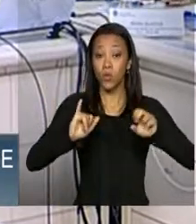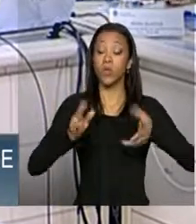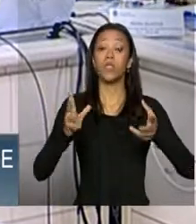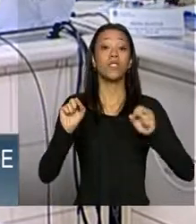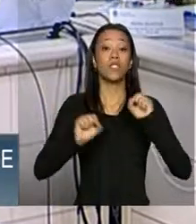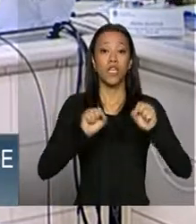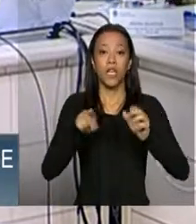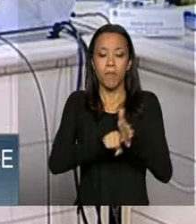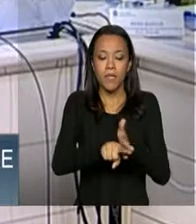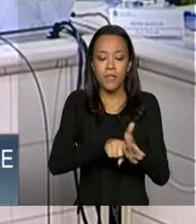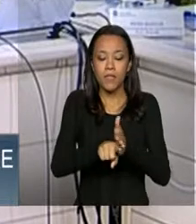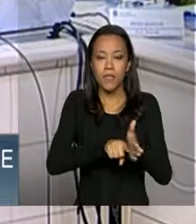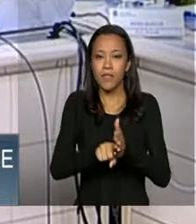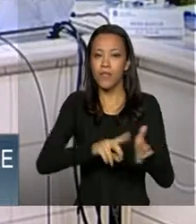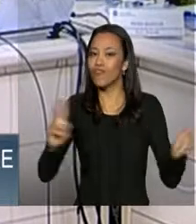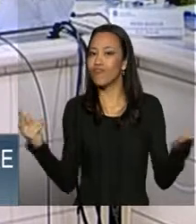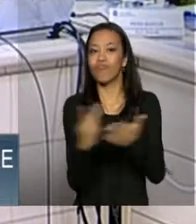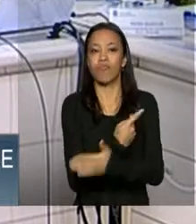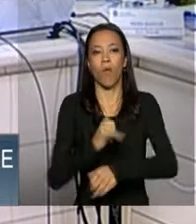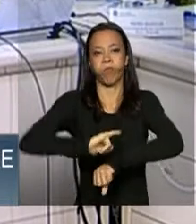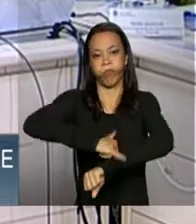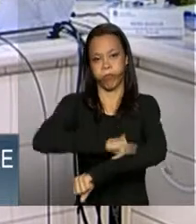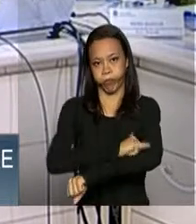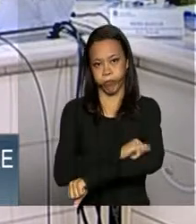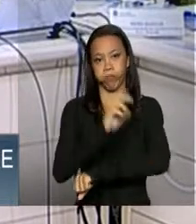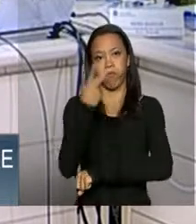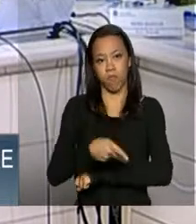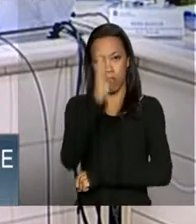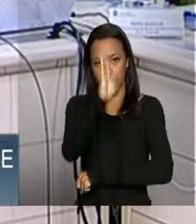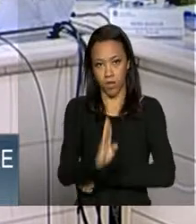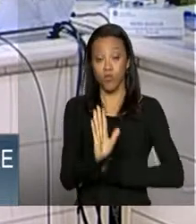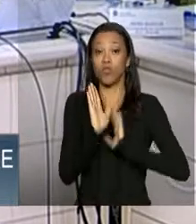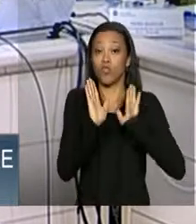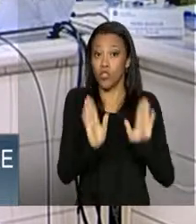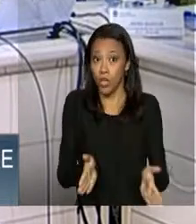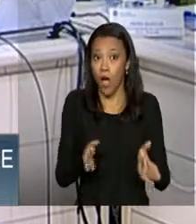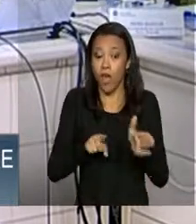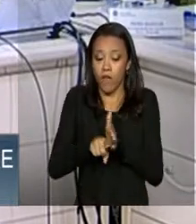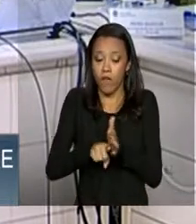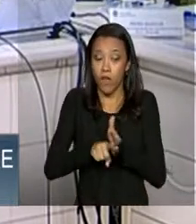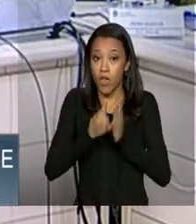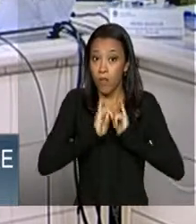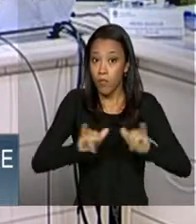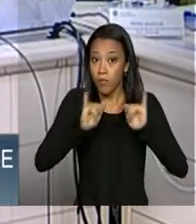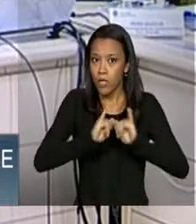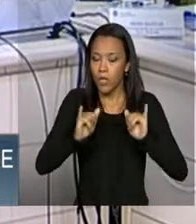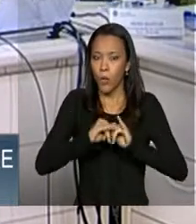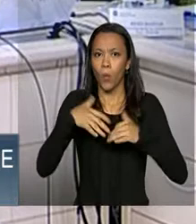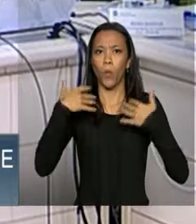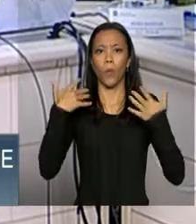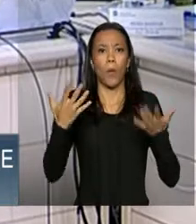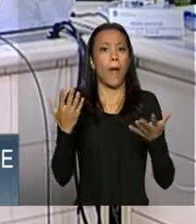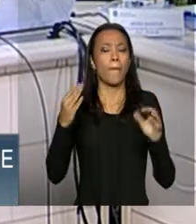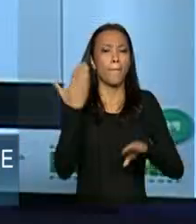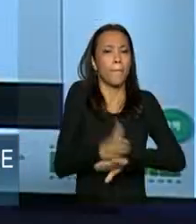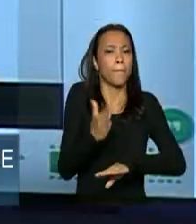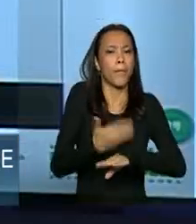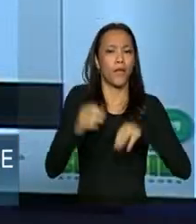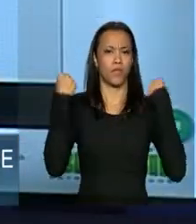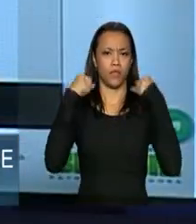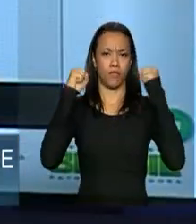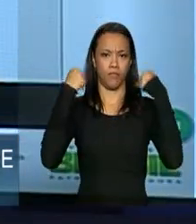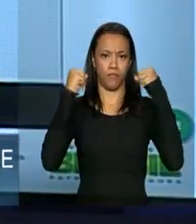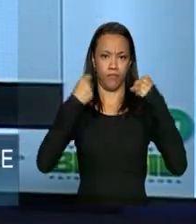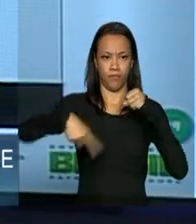a obesidade no Brasil. Foram divulgados dados inéditos sobre a prática de atividade física pela